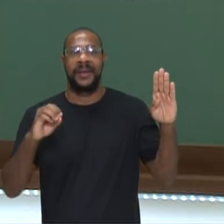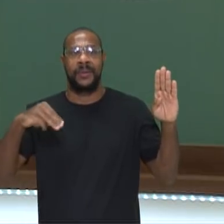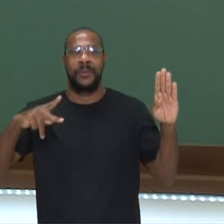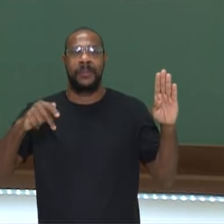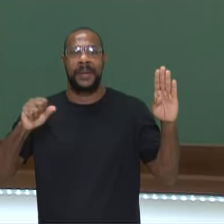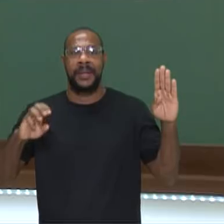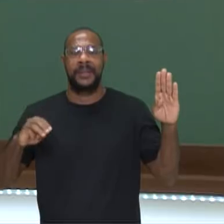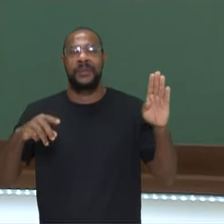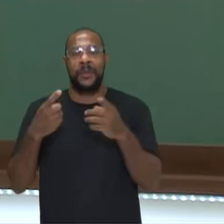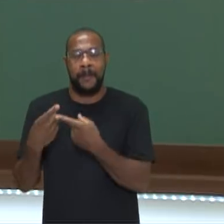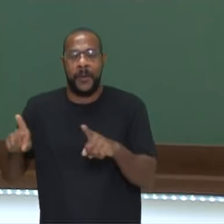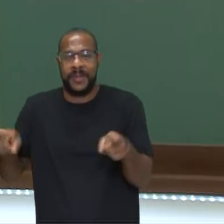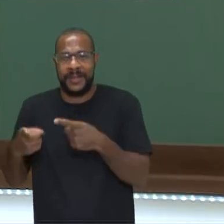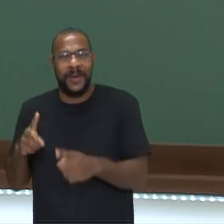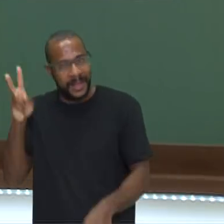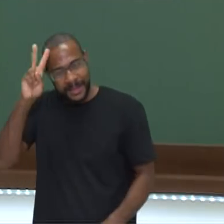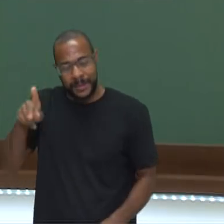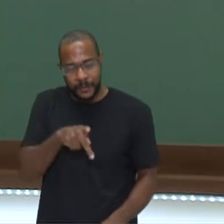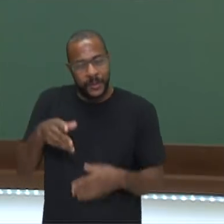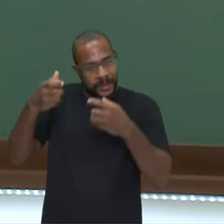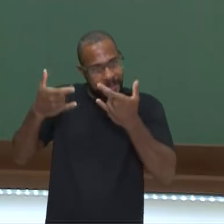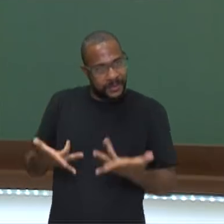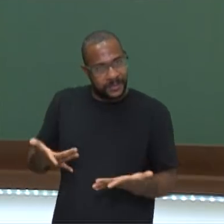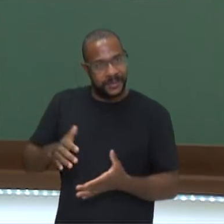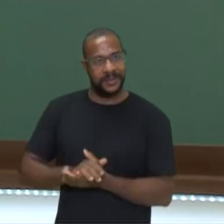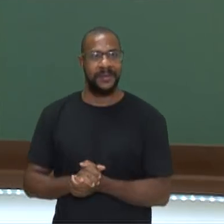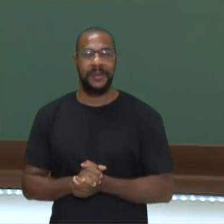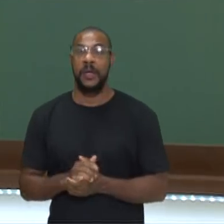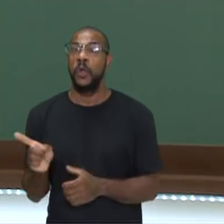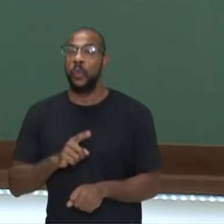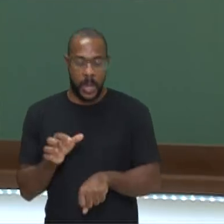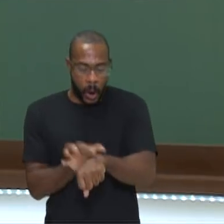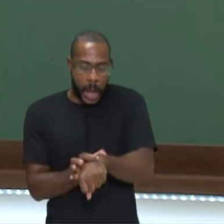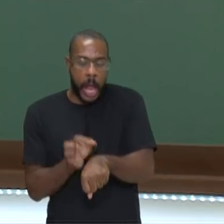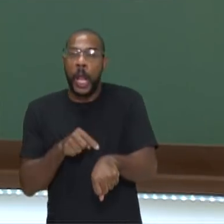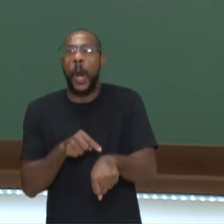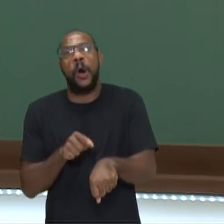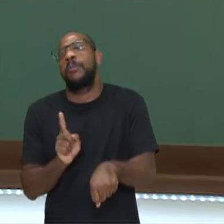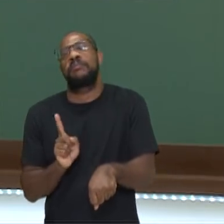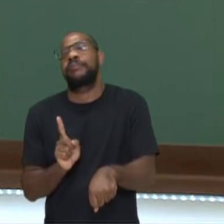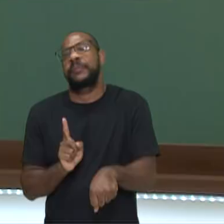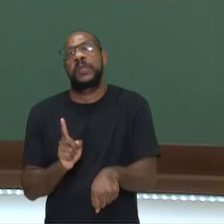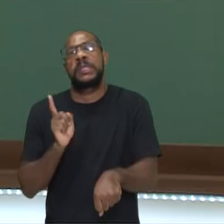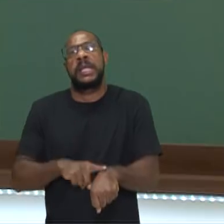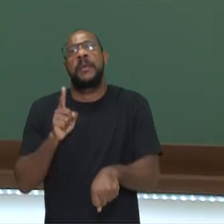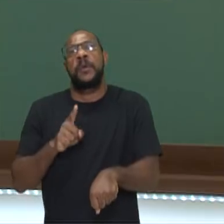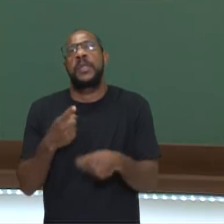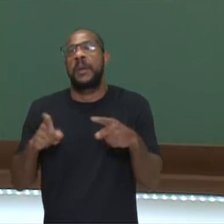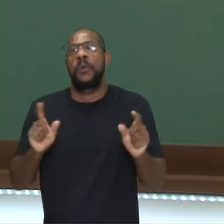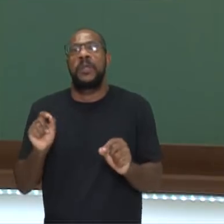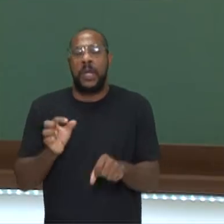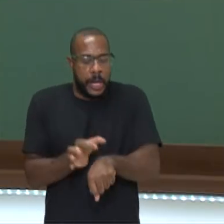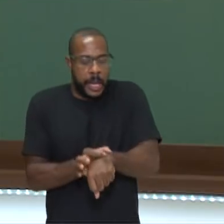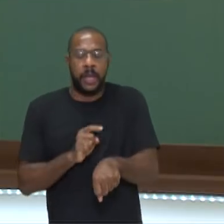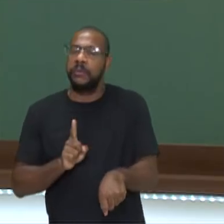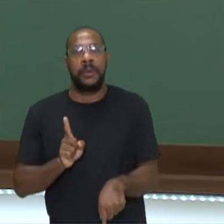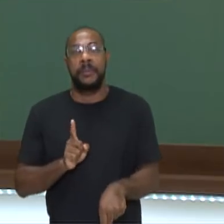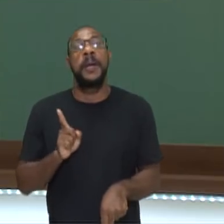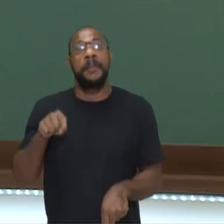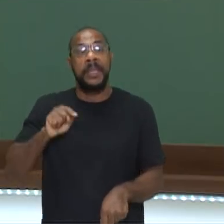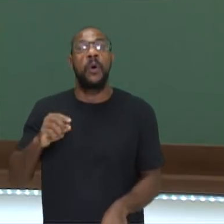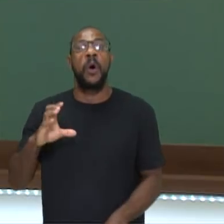compasso musical. Lembra que nós falamos? Não é o relógio que vai determinar o tempo da música, mas o